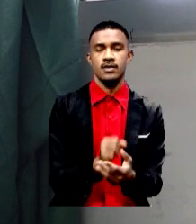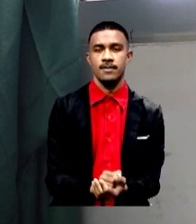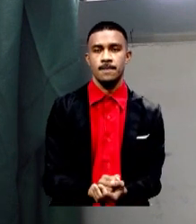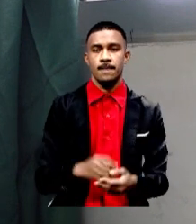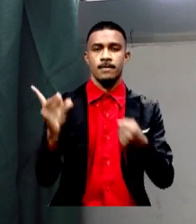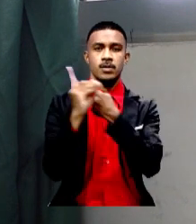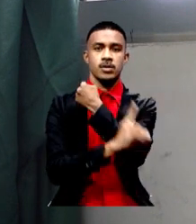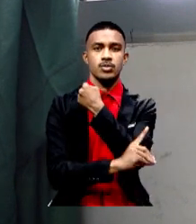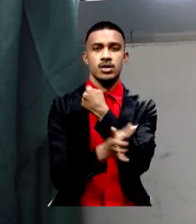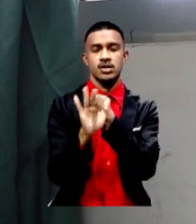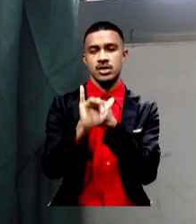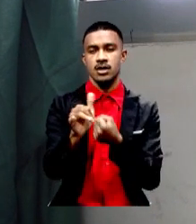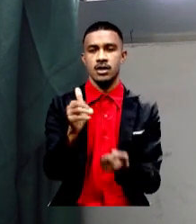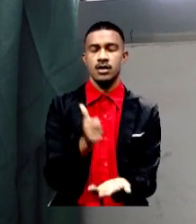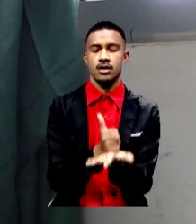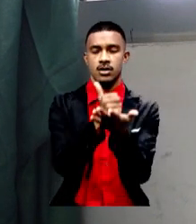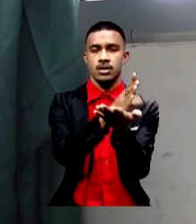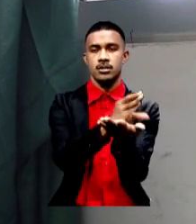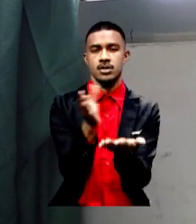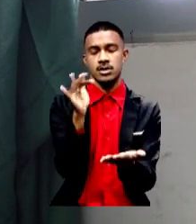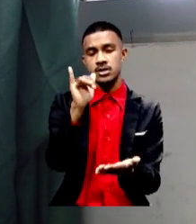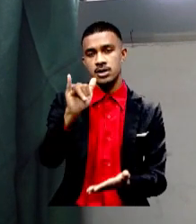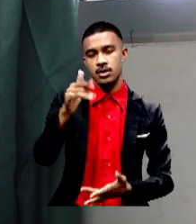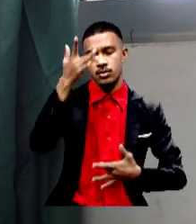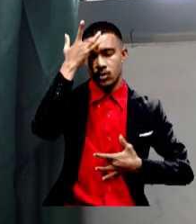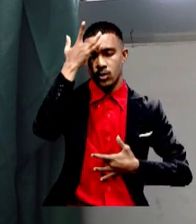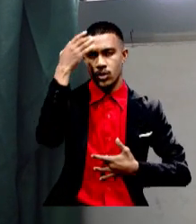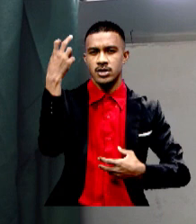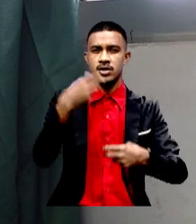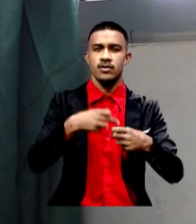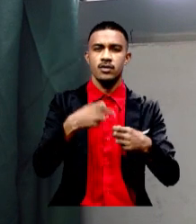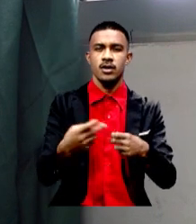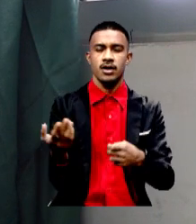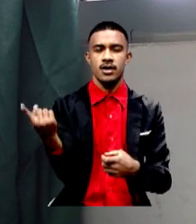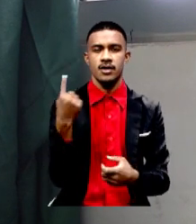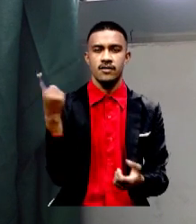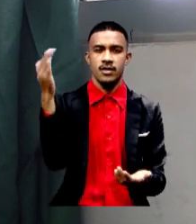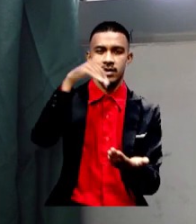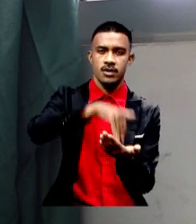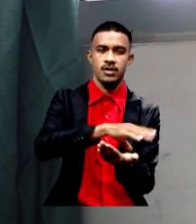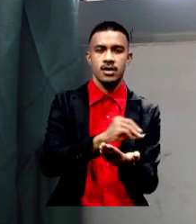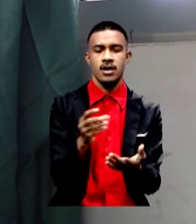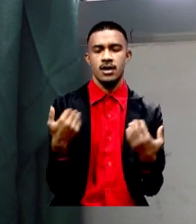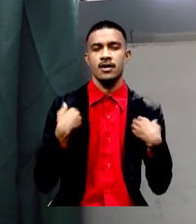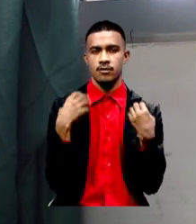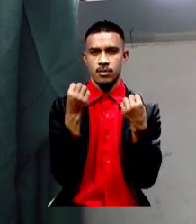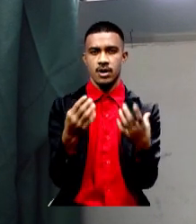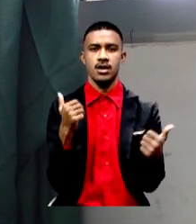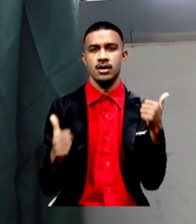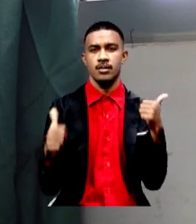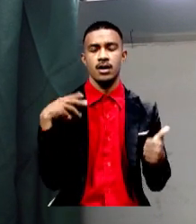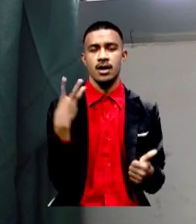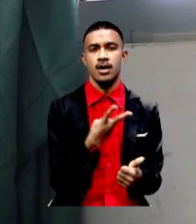disciplina ba sirenia tratamento. Então sirenia moras pior fila fale. Mas bem sim, iha barak nebe maka ami